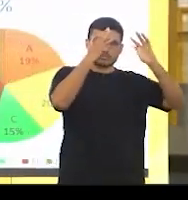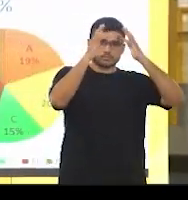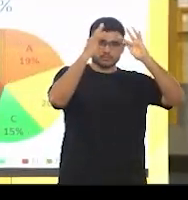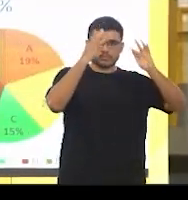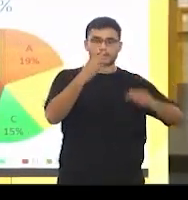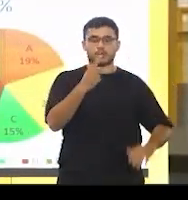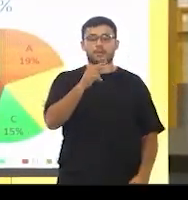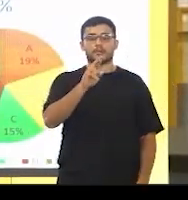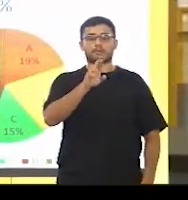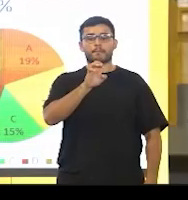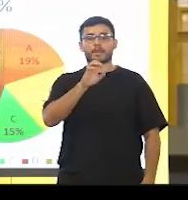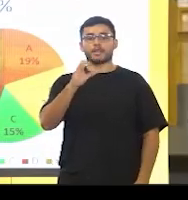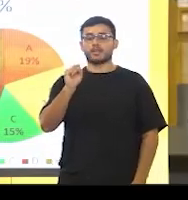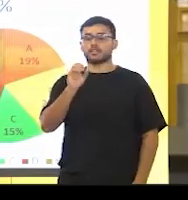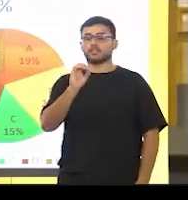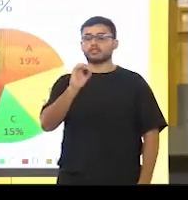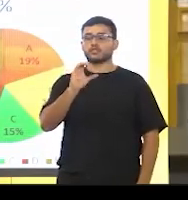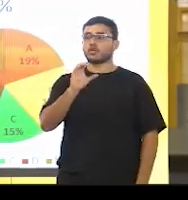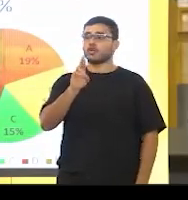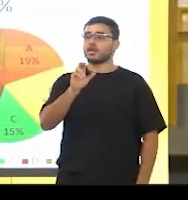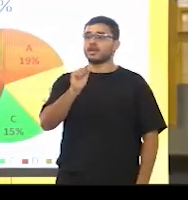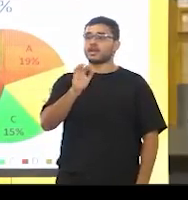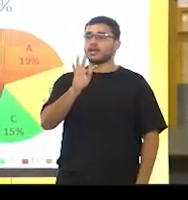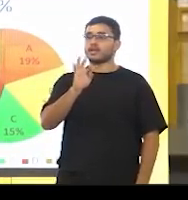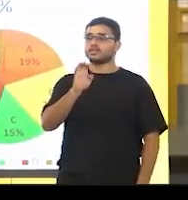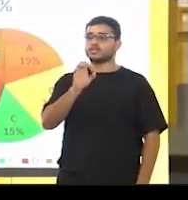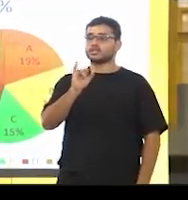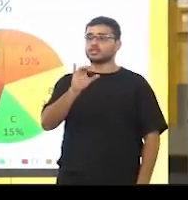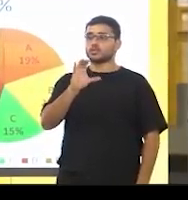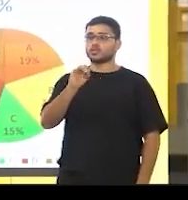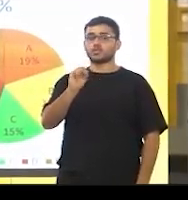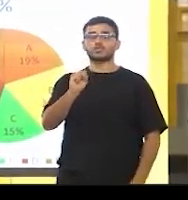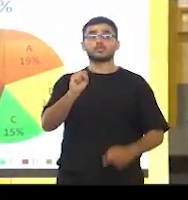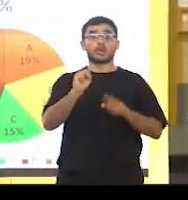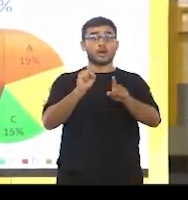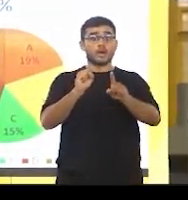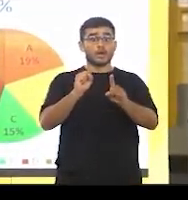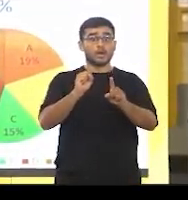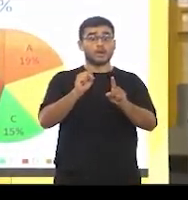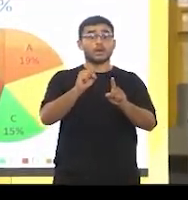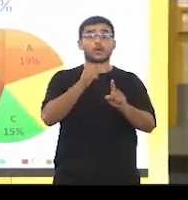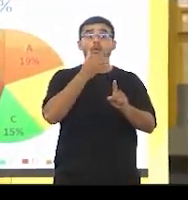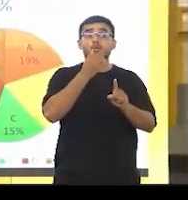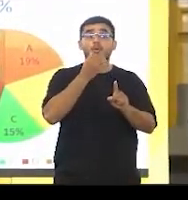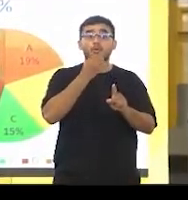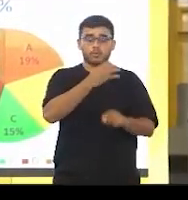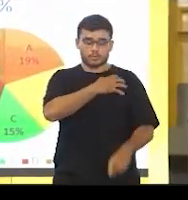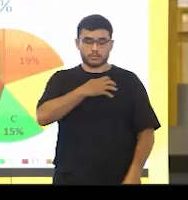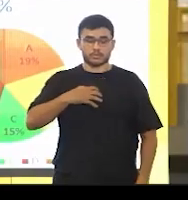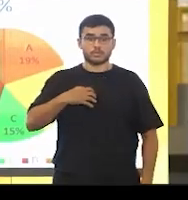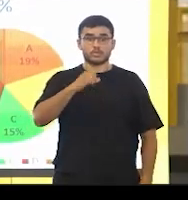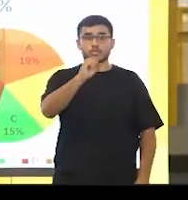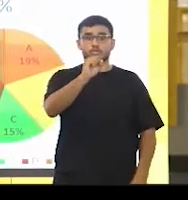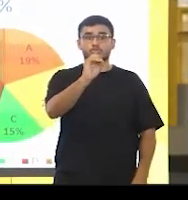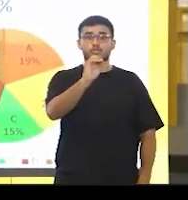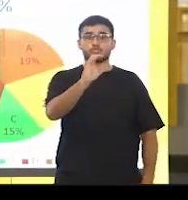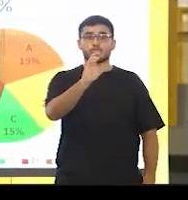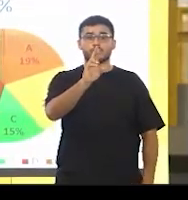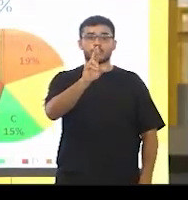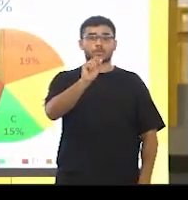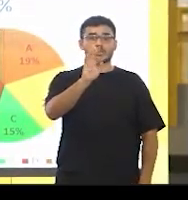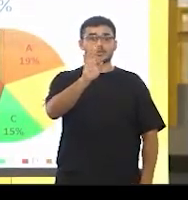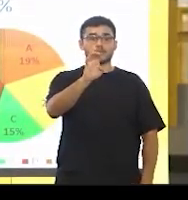que antecedem a Sócrates. Qual era o objetivo dos pré-socráticos? Entender, pesquisar